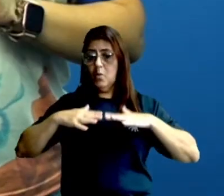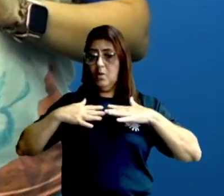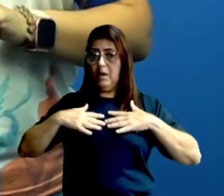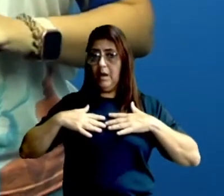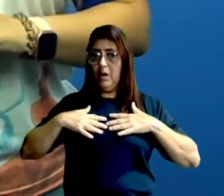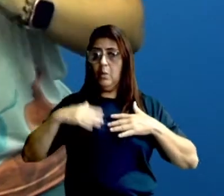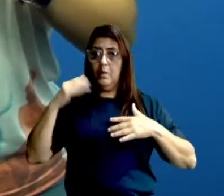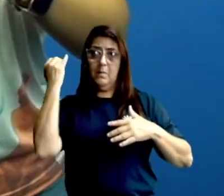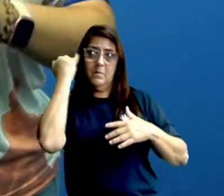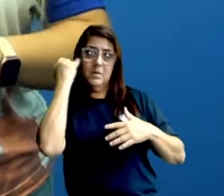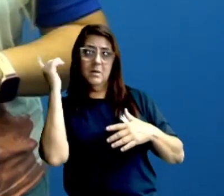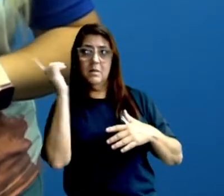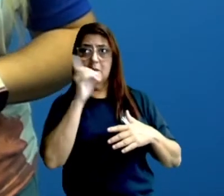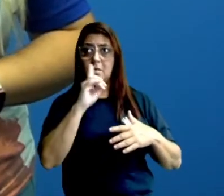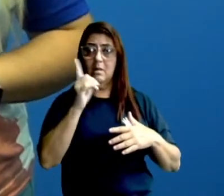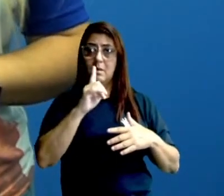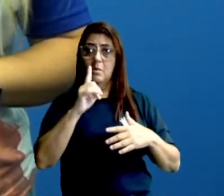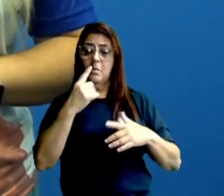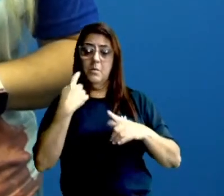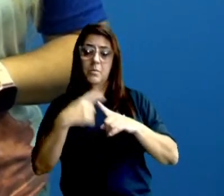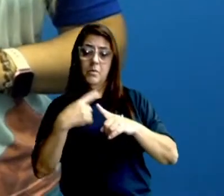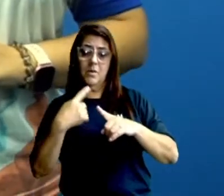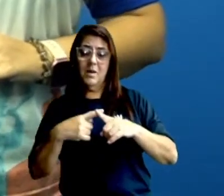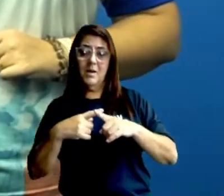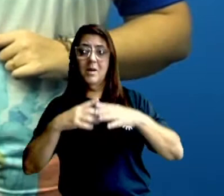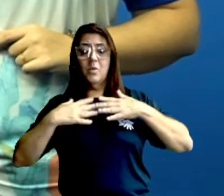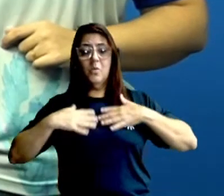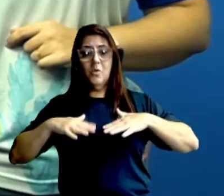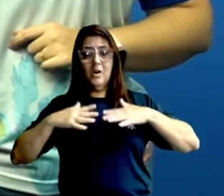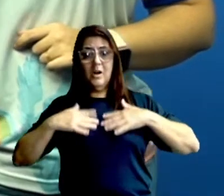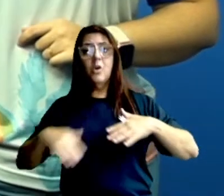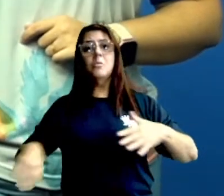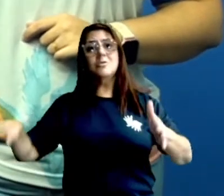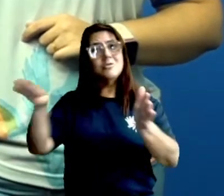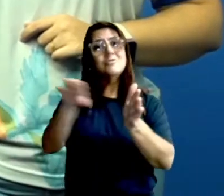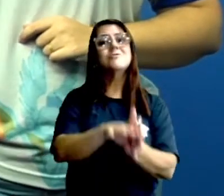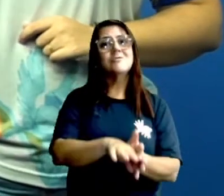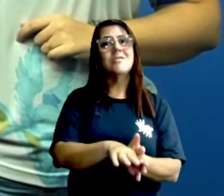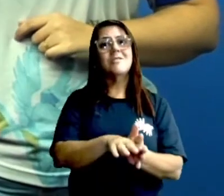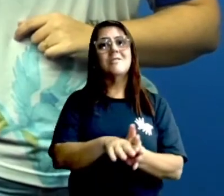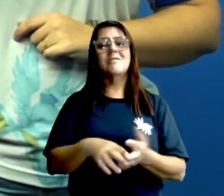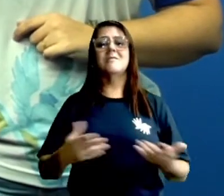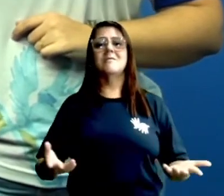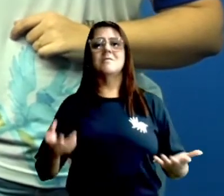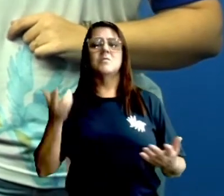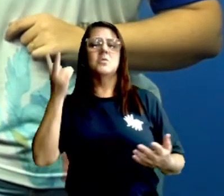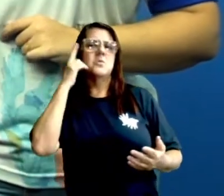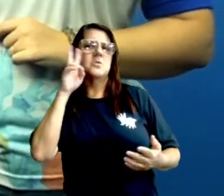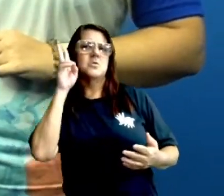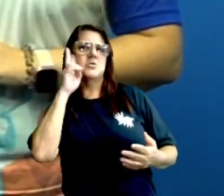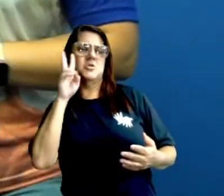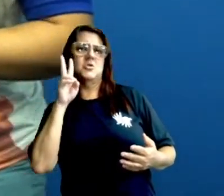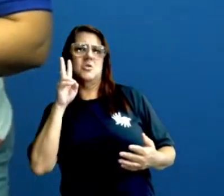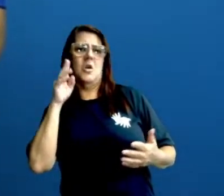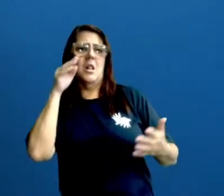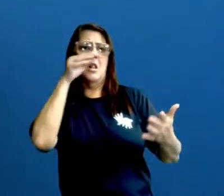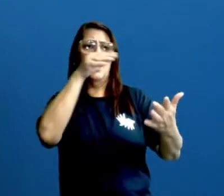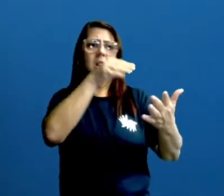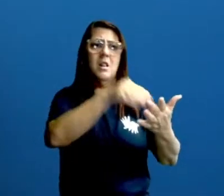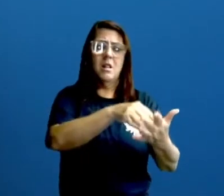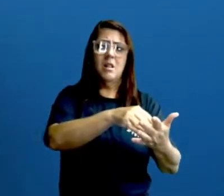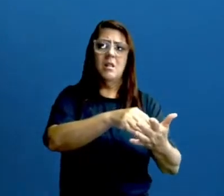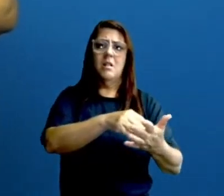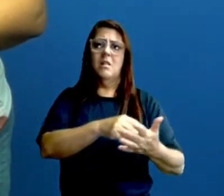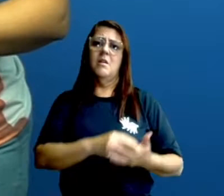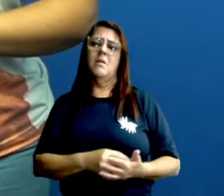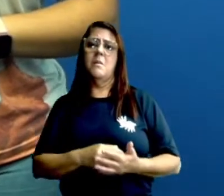porque devagar você vai longe. Então toda a fábula, toda historinha que tiver lá no final, essa partezinha